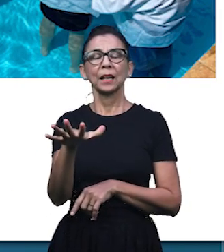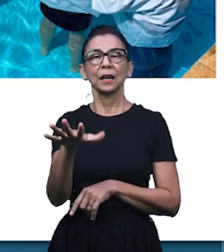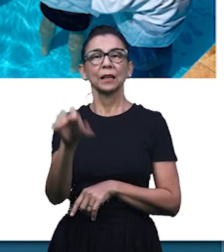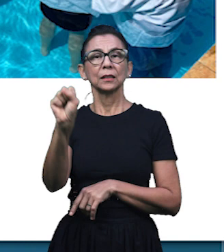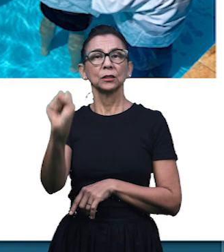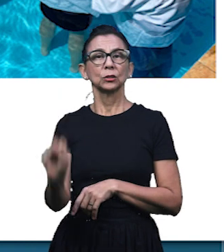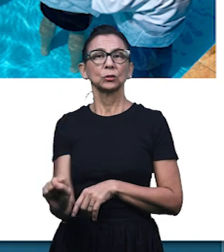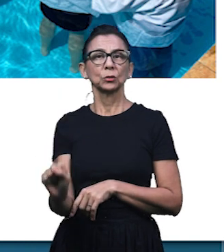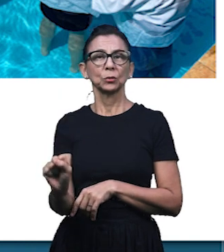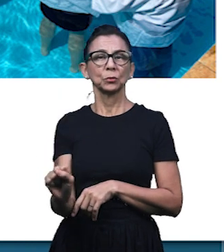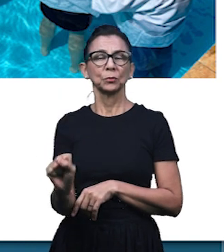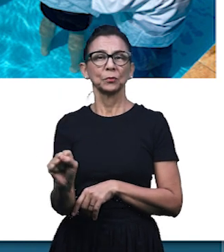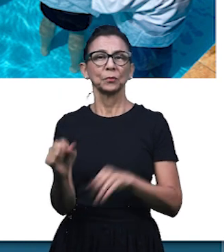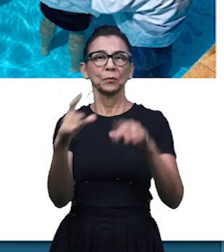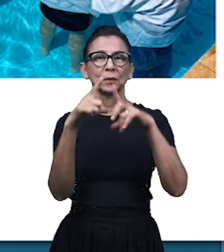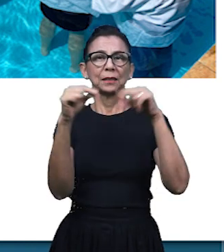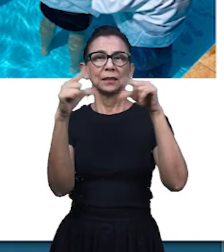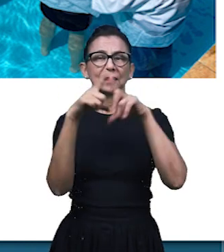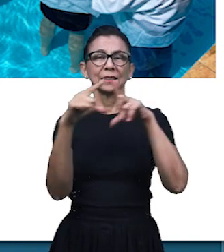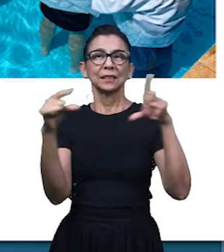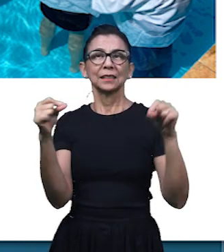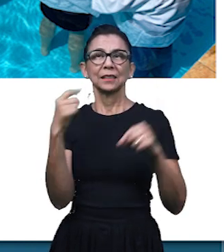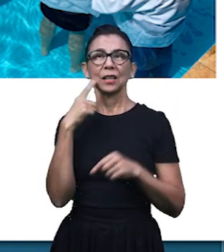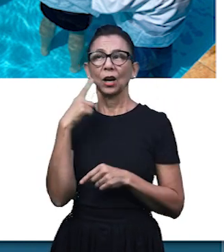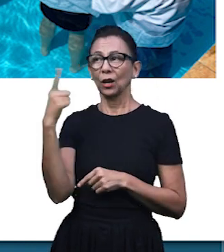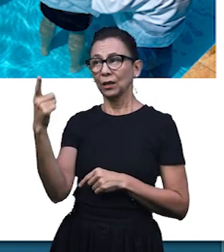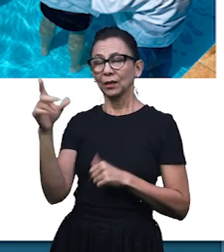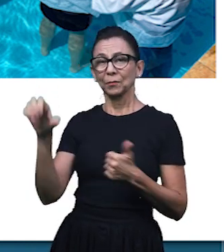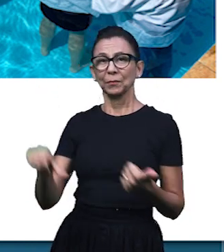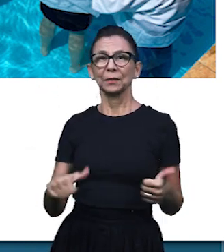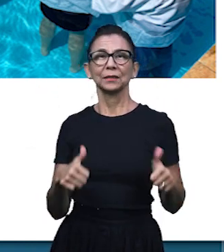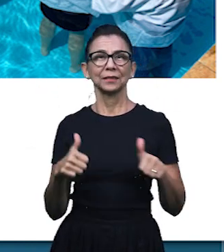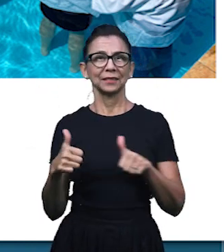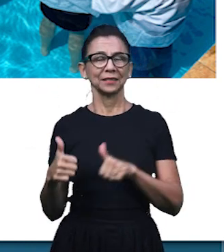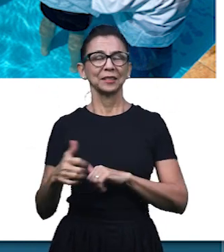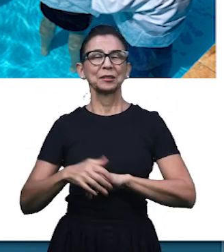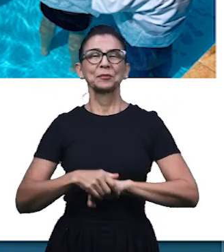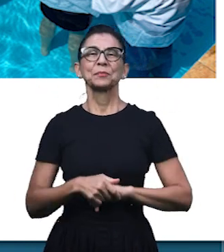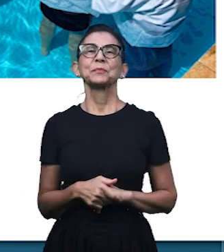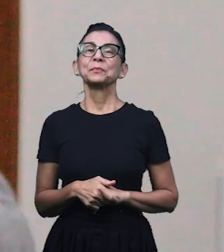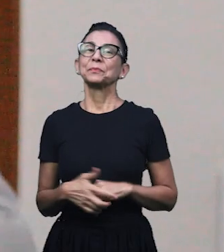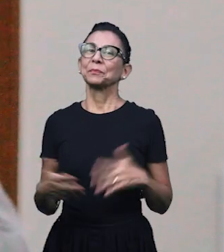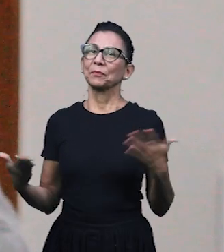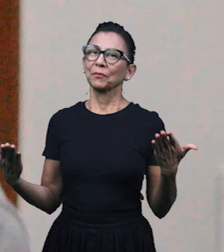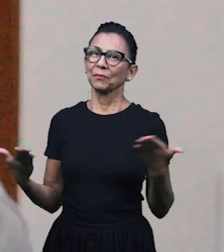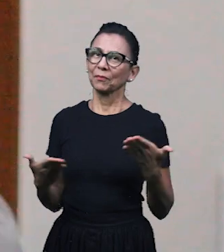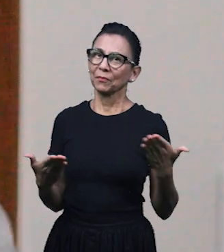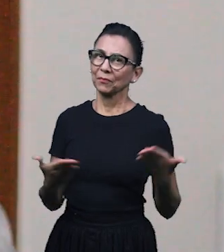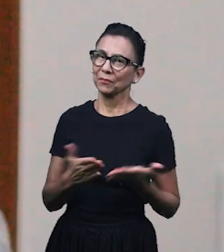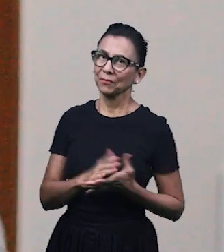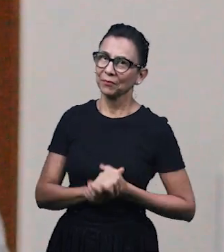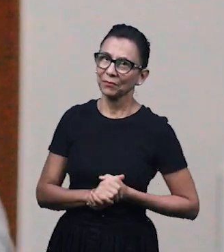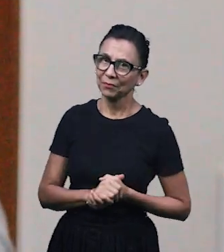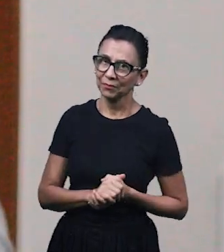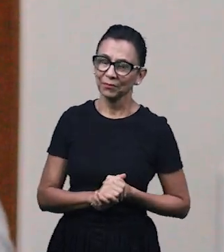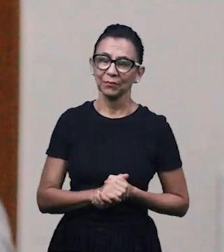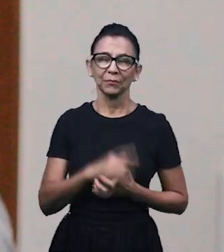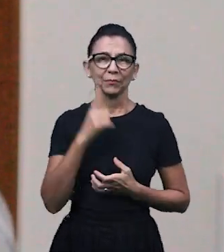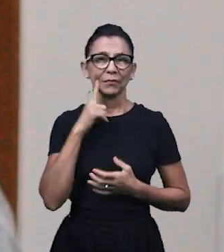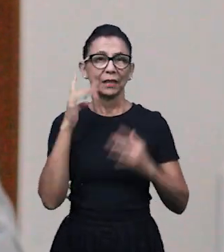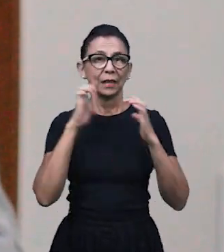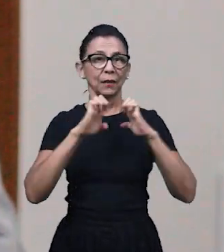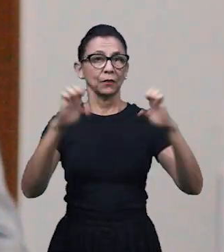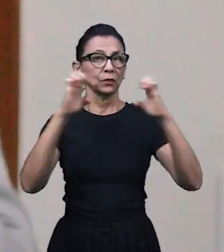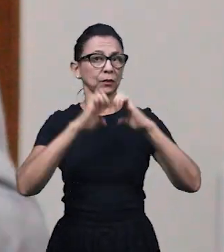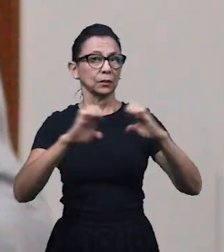sul, em Brasília, Distrito Federal, mais um grupo de irmãos descendo as águas, louvado seja o nome do Senhor. Agora a gente vai para as